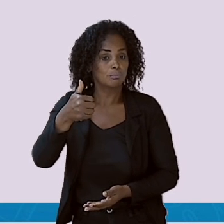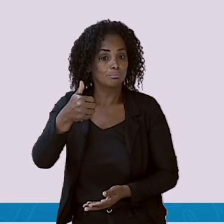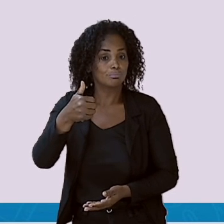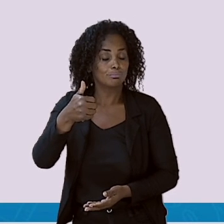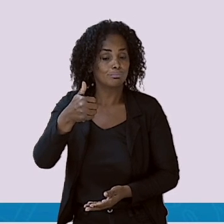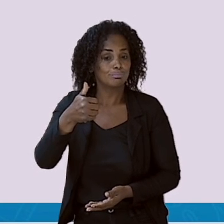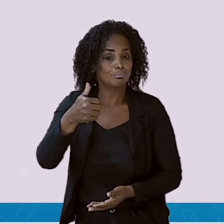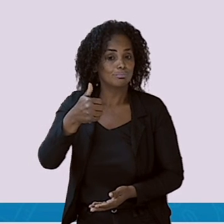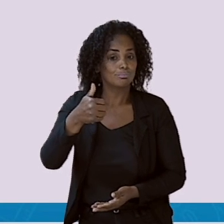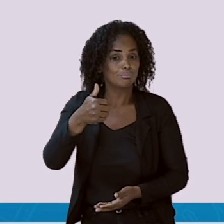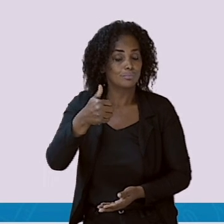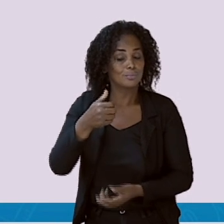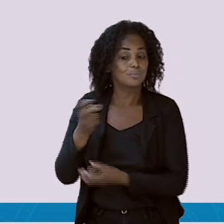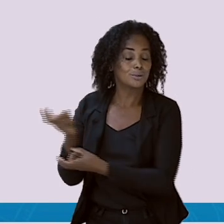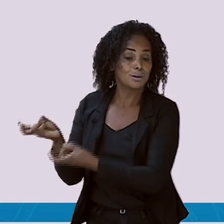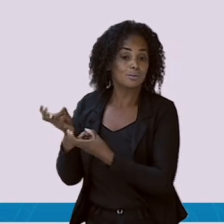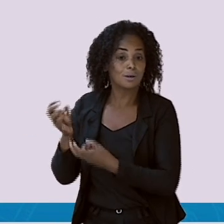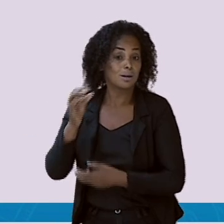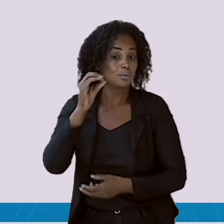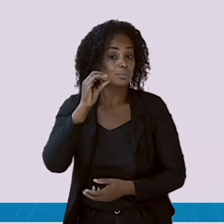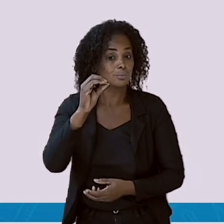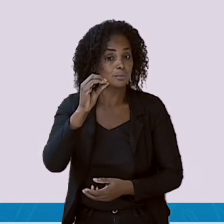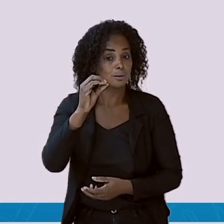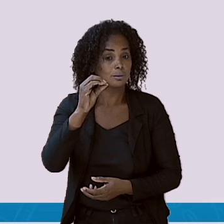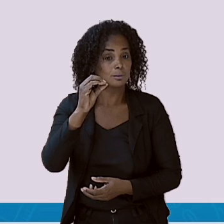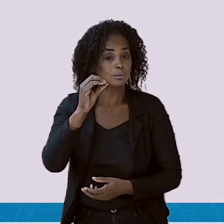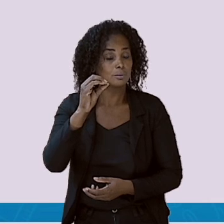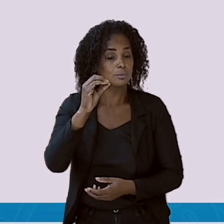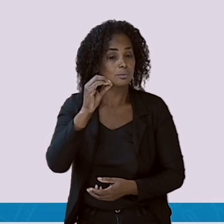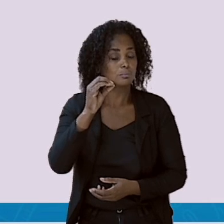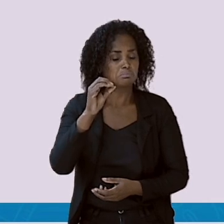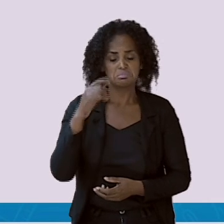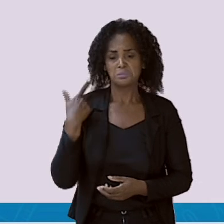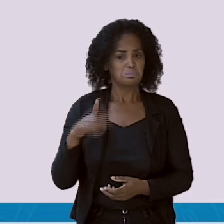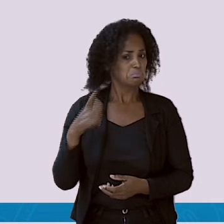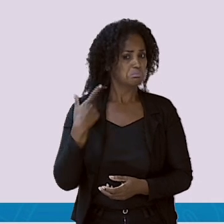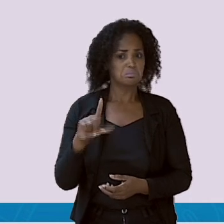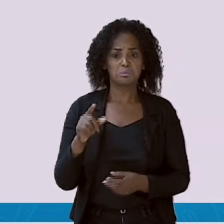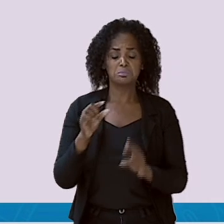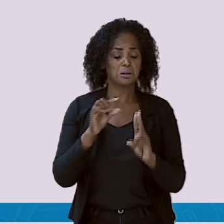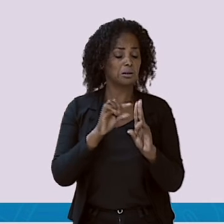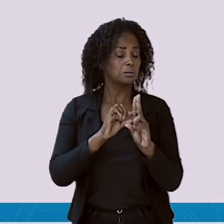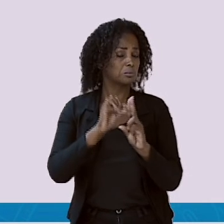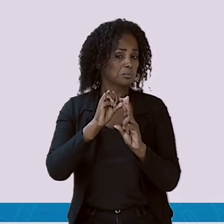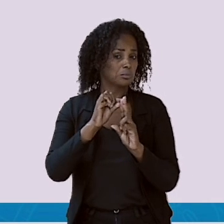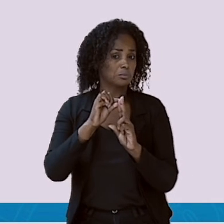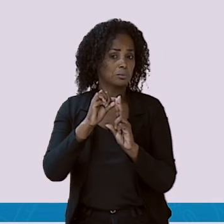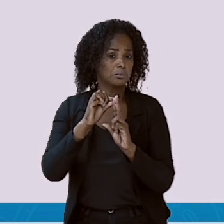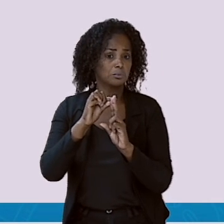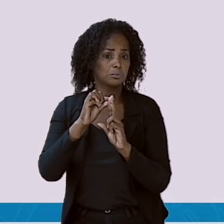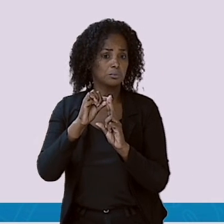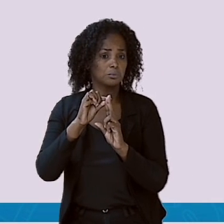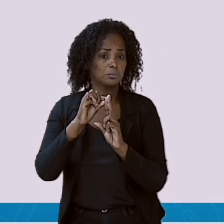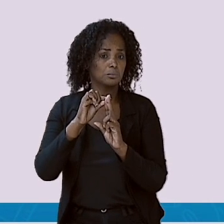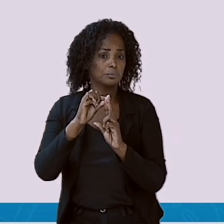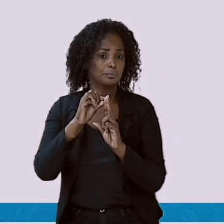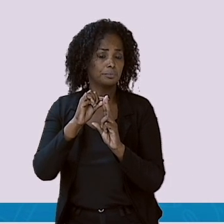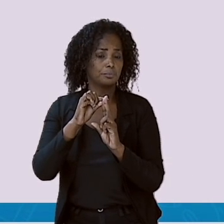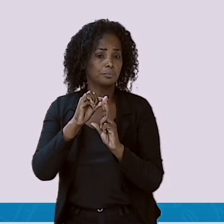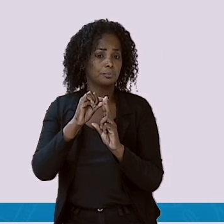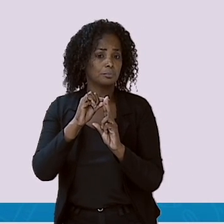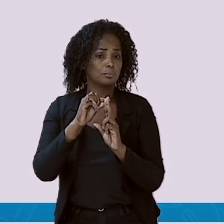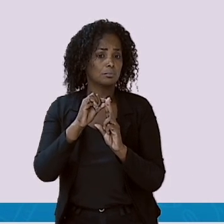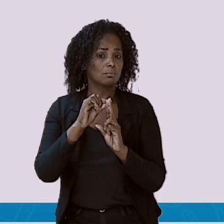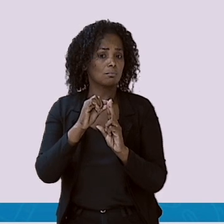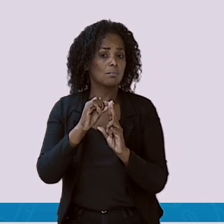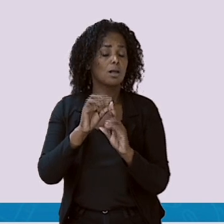aqui, porque eu não tenho dezena. Então, eu vou conservar, tá? Mesmo porque o número do lado da minha dezena é o